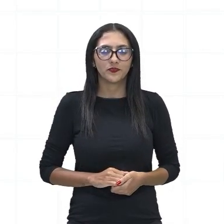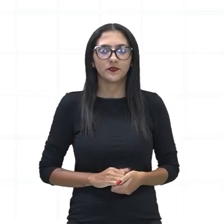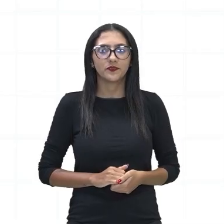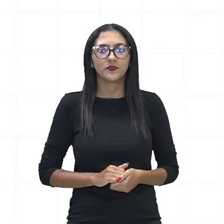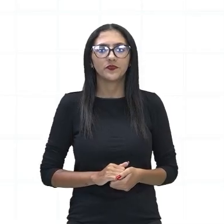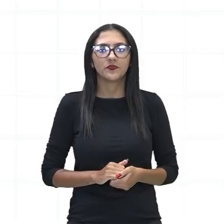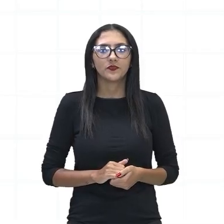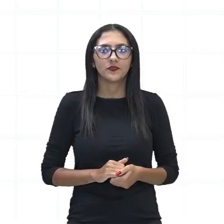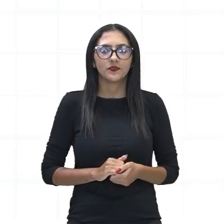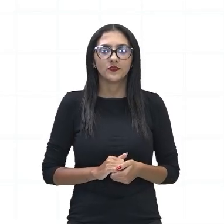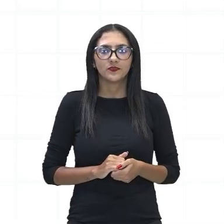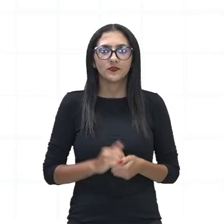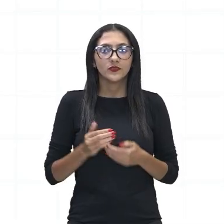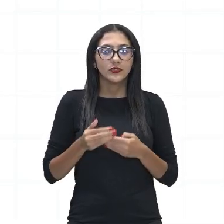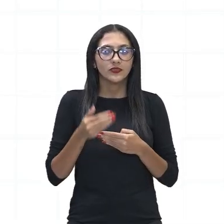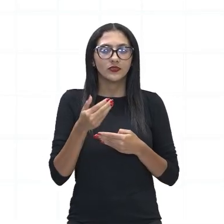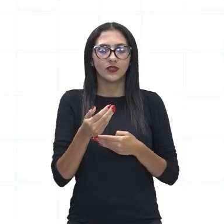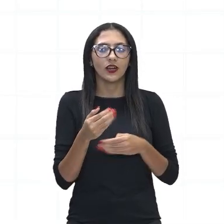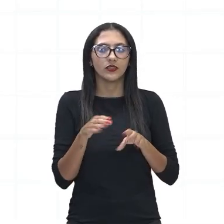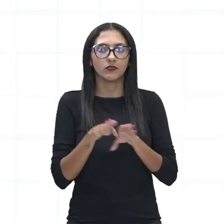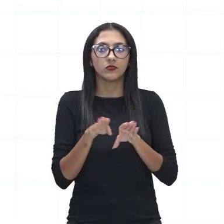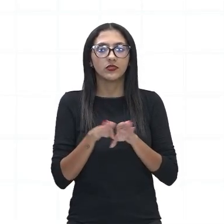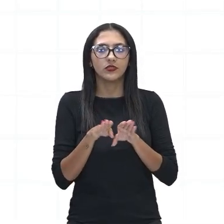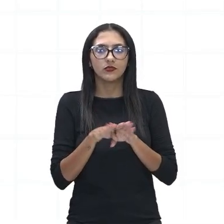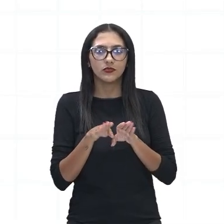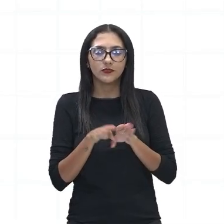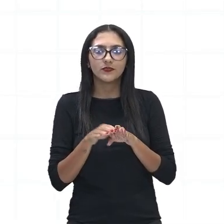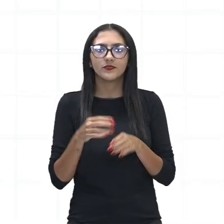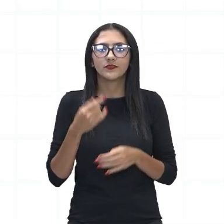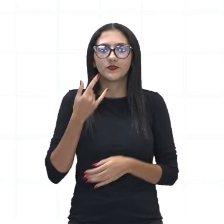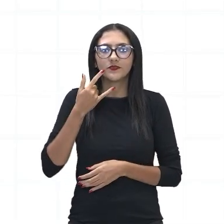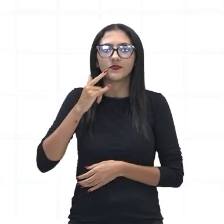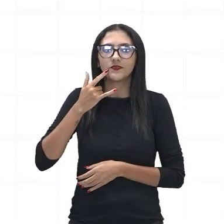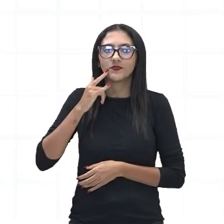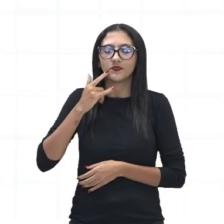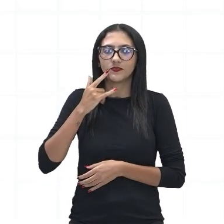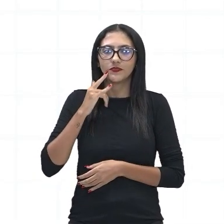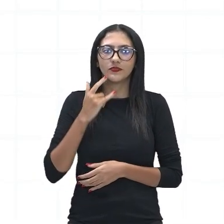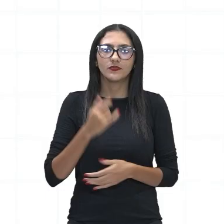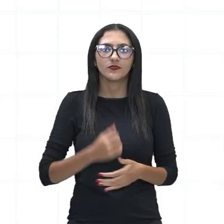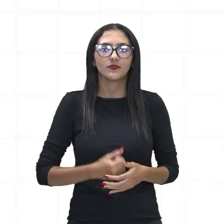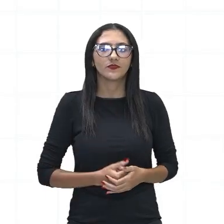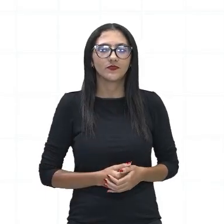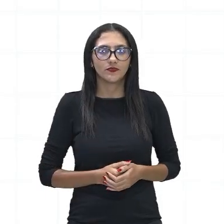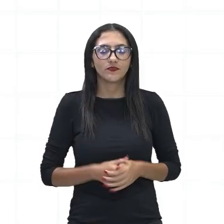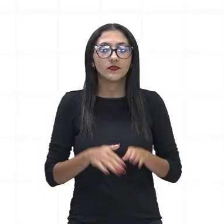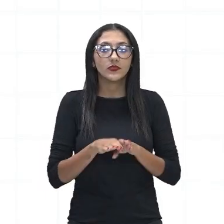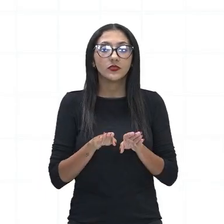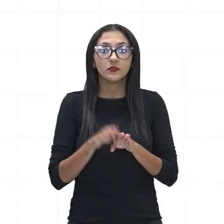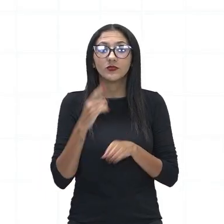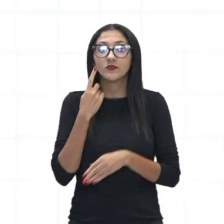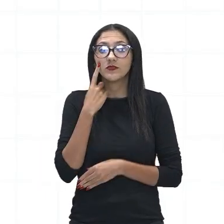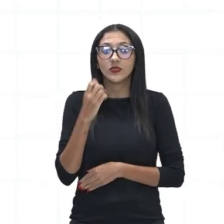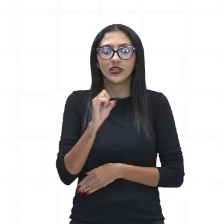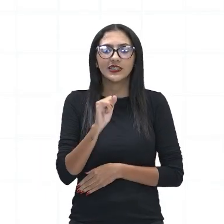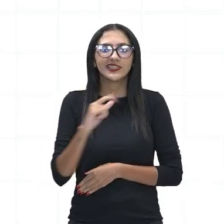Em seguida, nós temos beer, que é cerveja. Depois, salt,